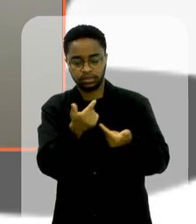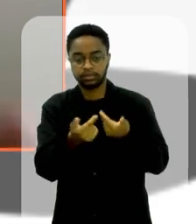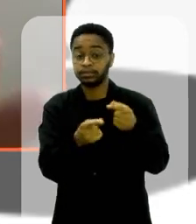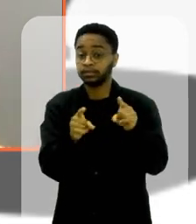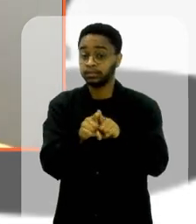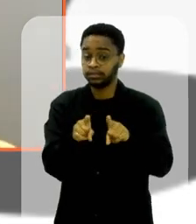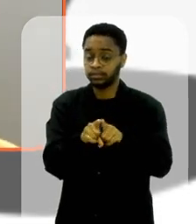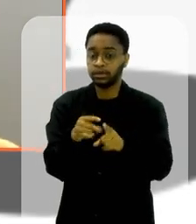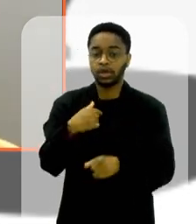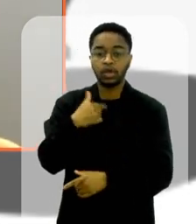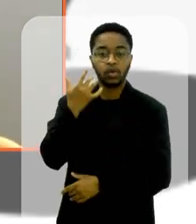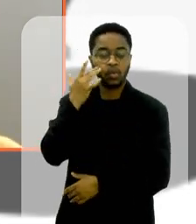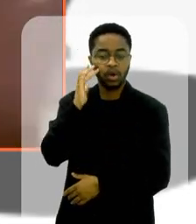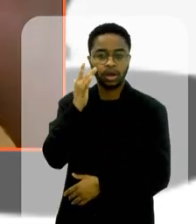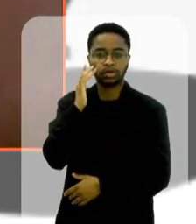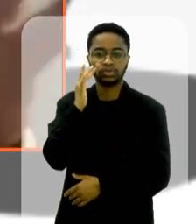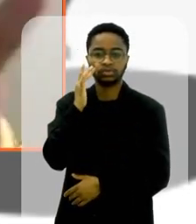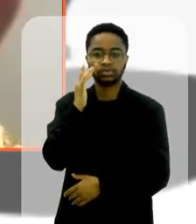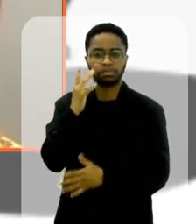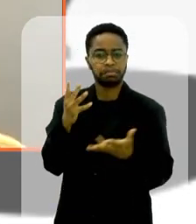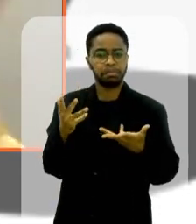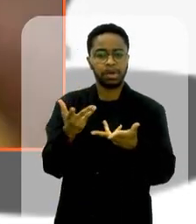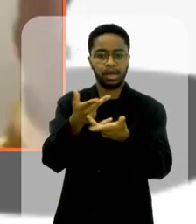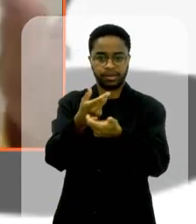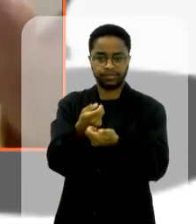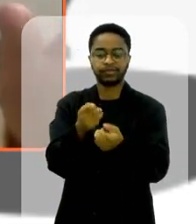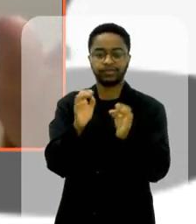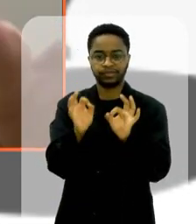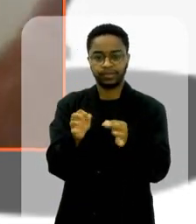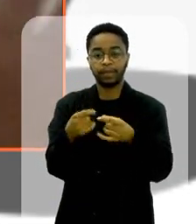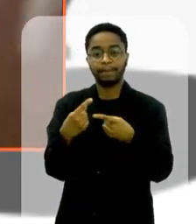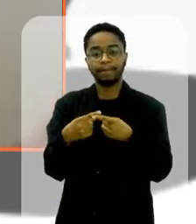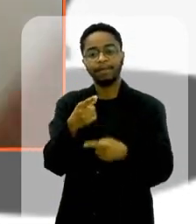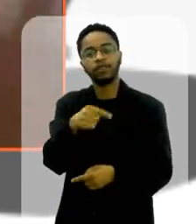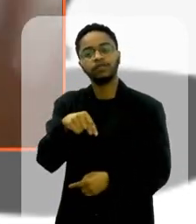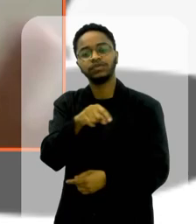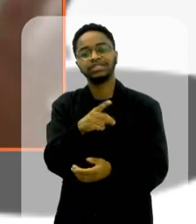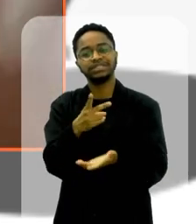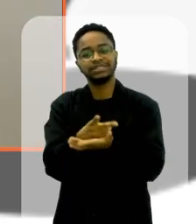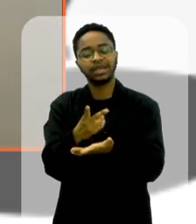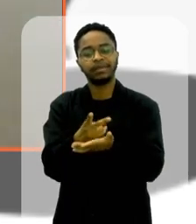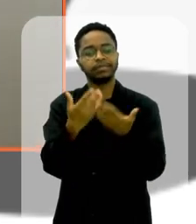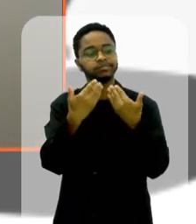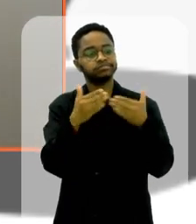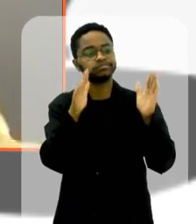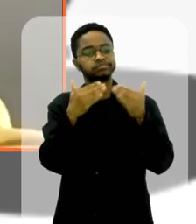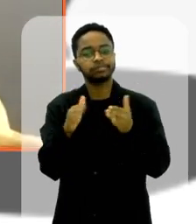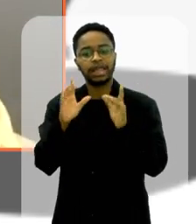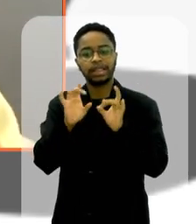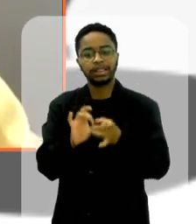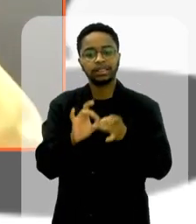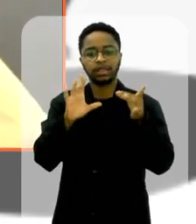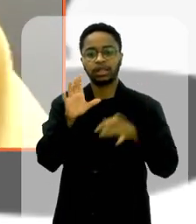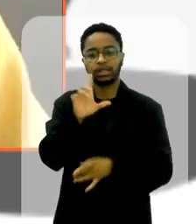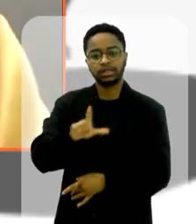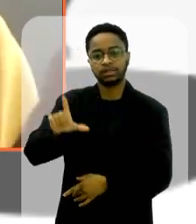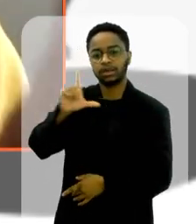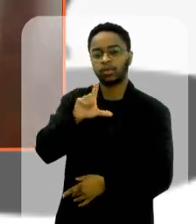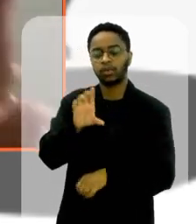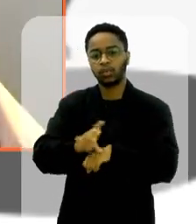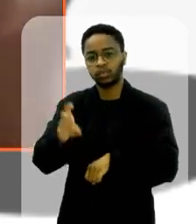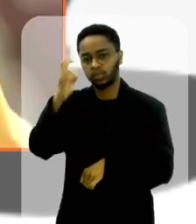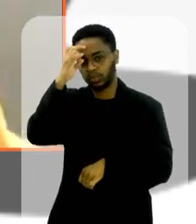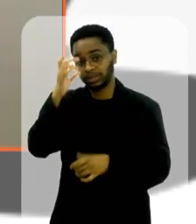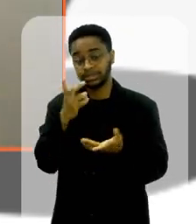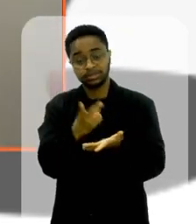vocês. E eu acho isso de uma forma maravilhosa, porque vocês dão sempre espaço à literatura, à cultura,